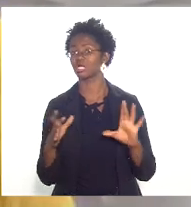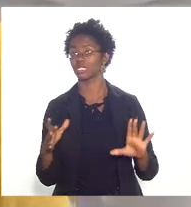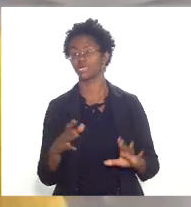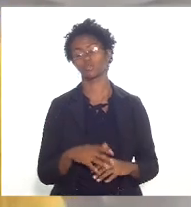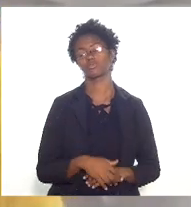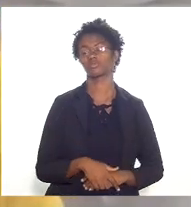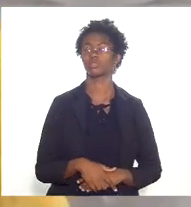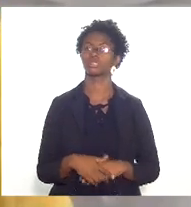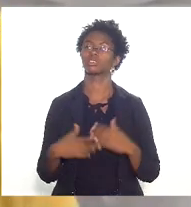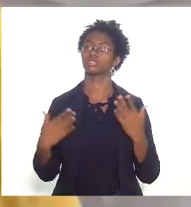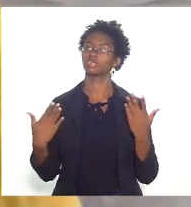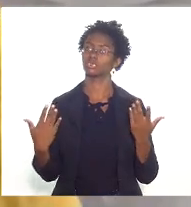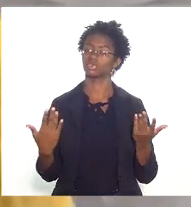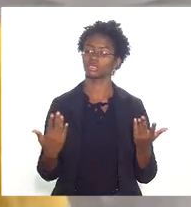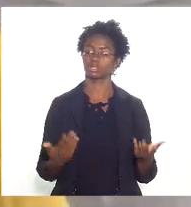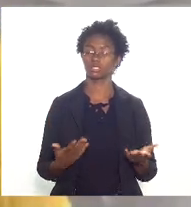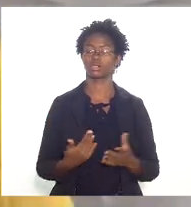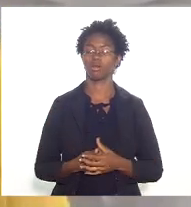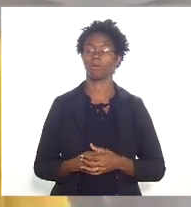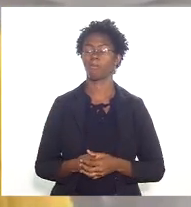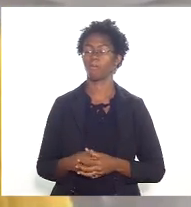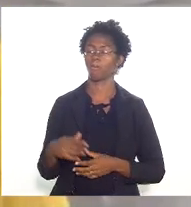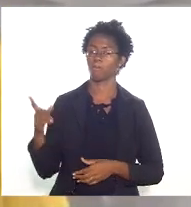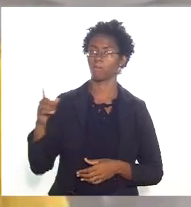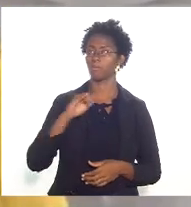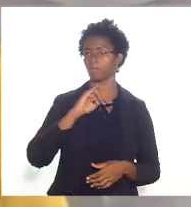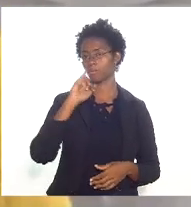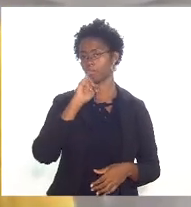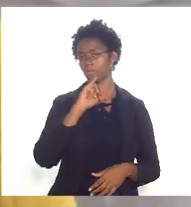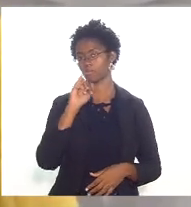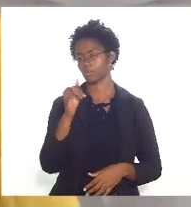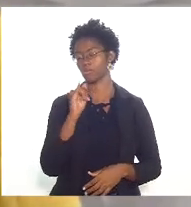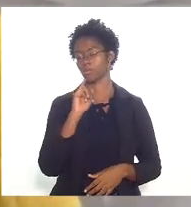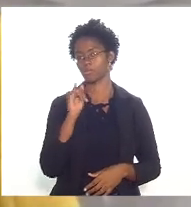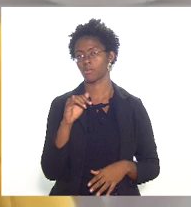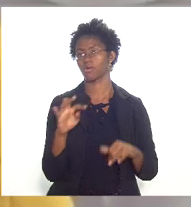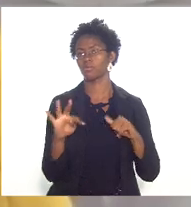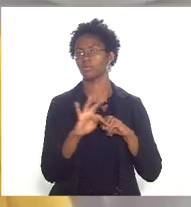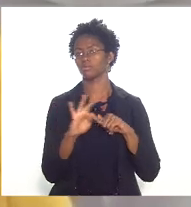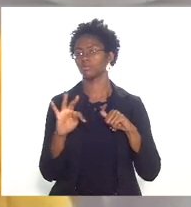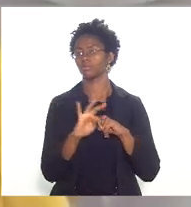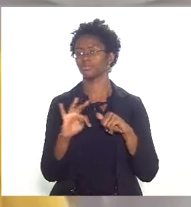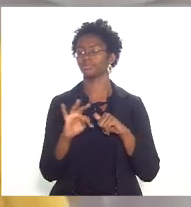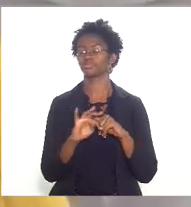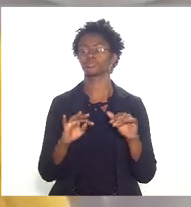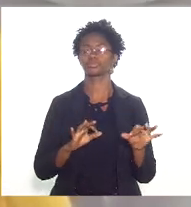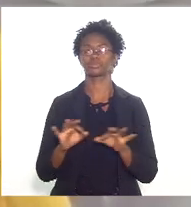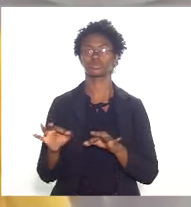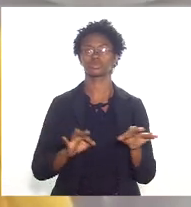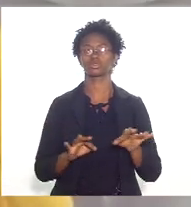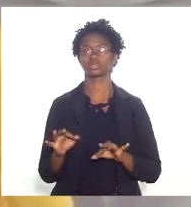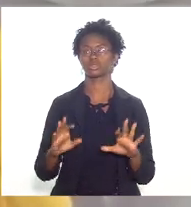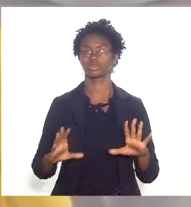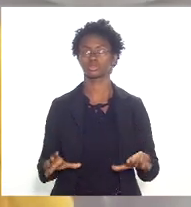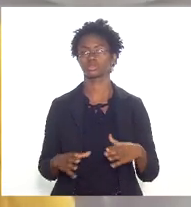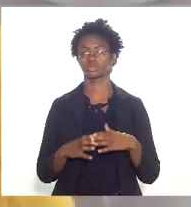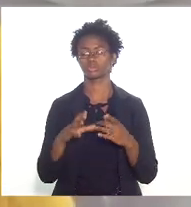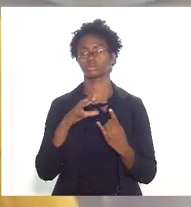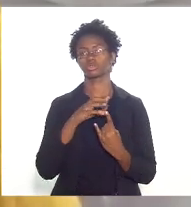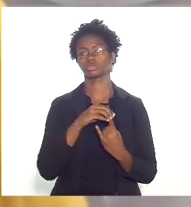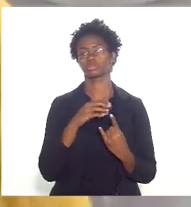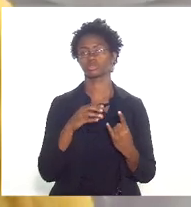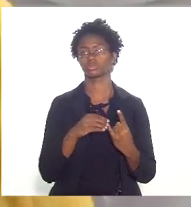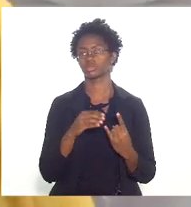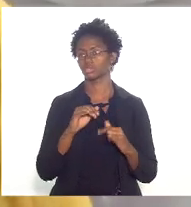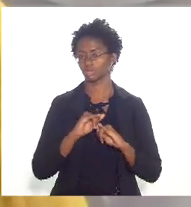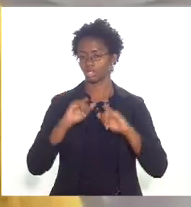UTI uma nota técnica que foi né elaborada por um grupo né da Fiocruz nos